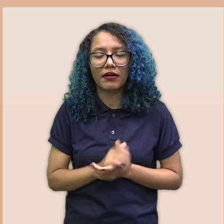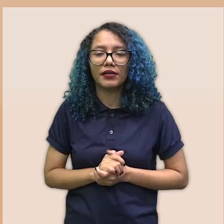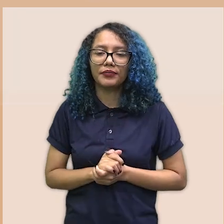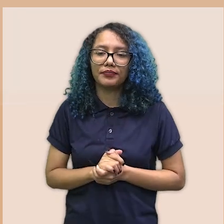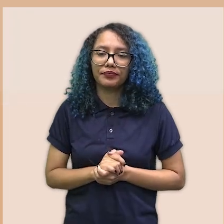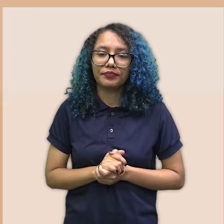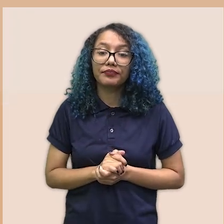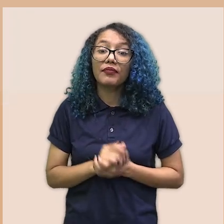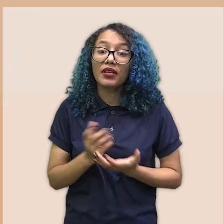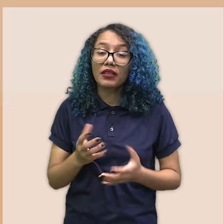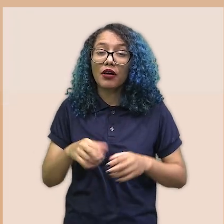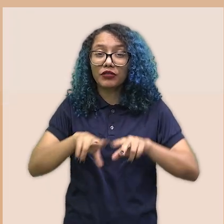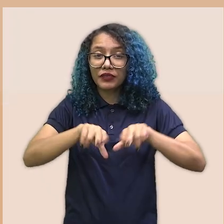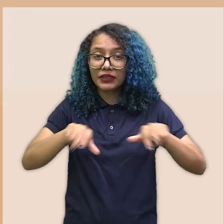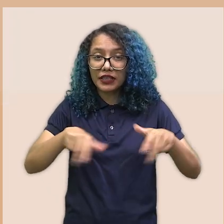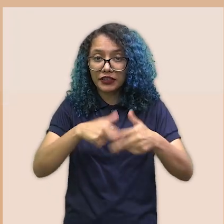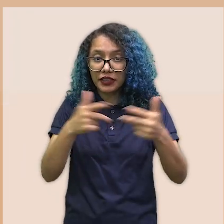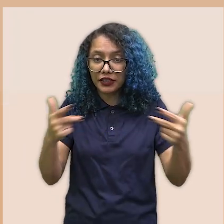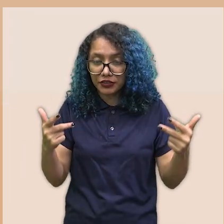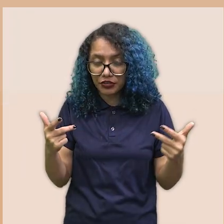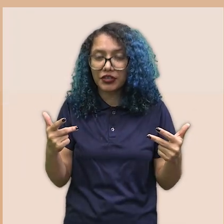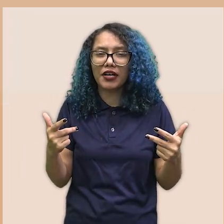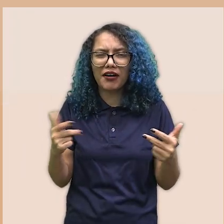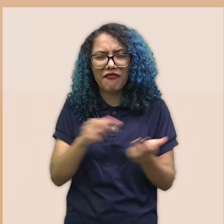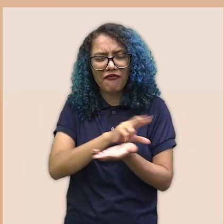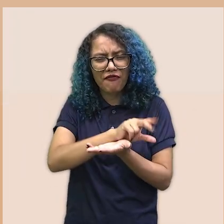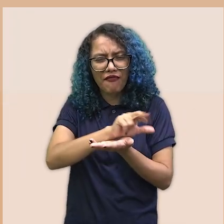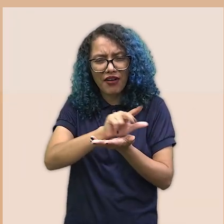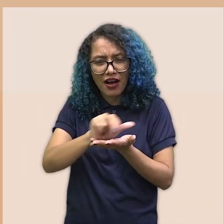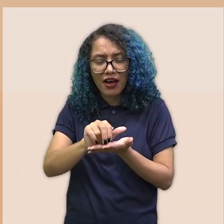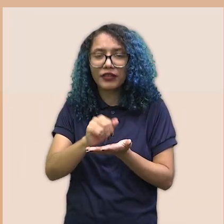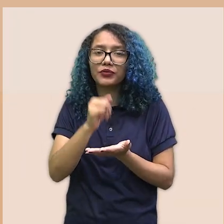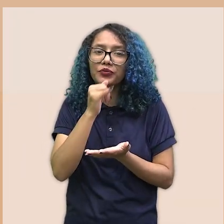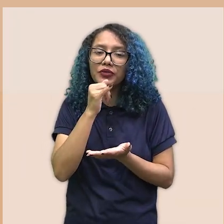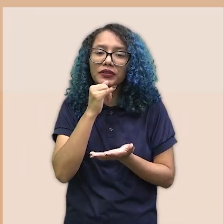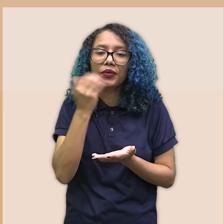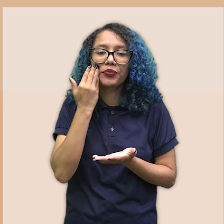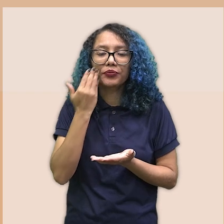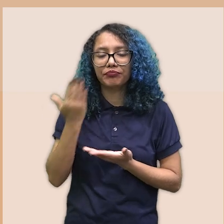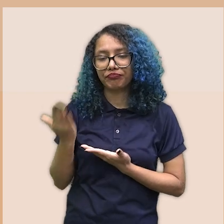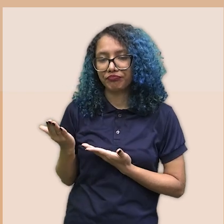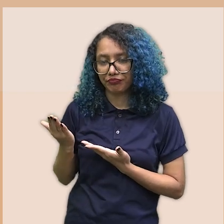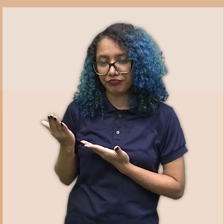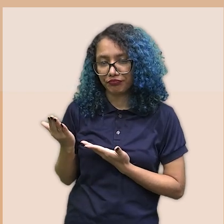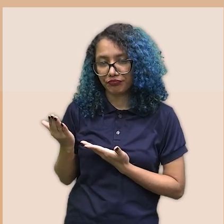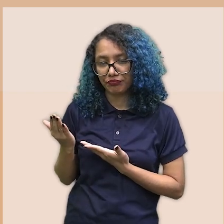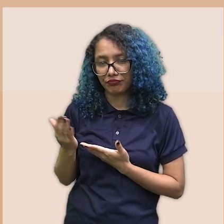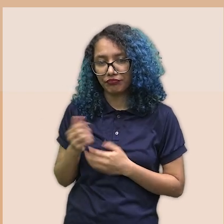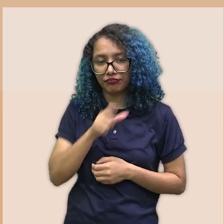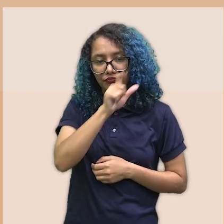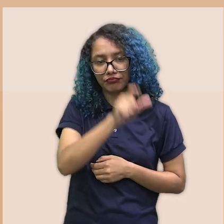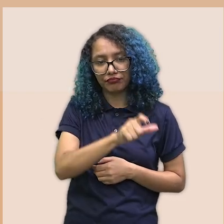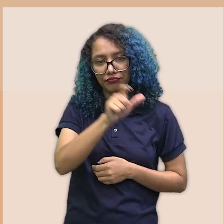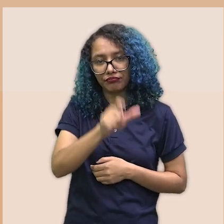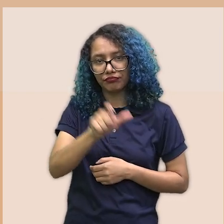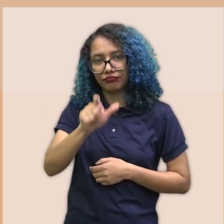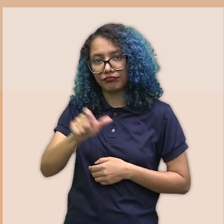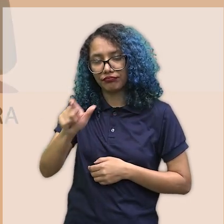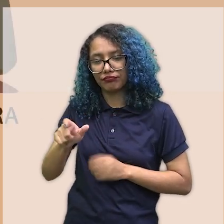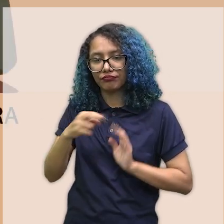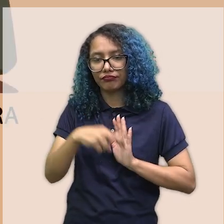étnica na África vai além desses exemplos, incluindo grupos como os Yorubá, Ibo,